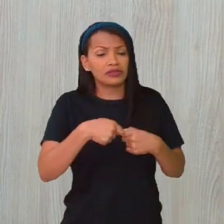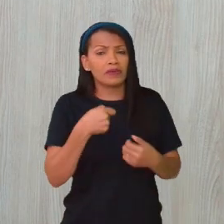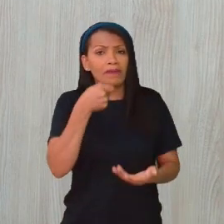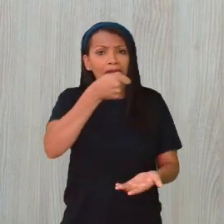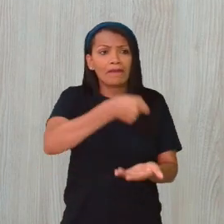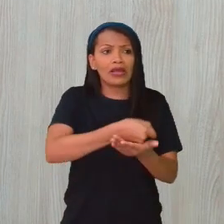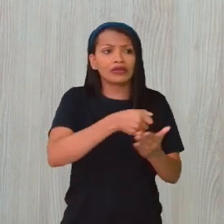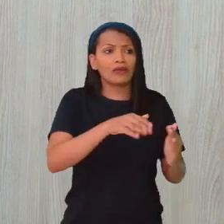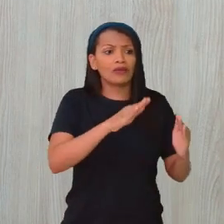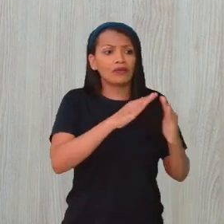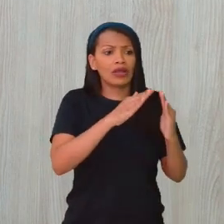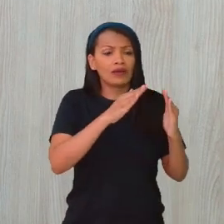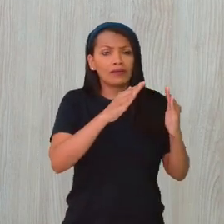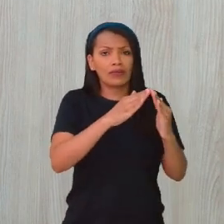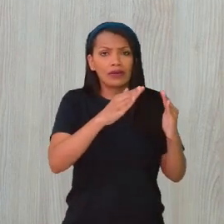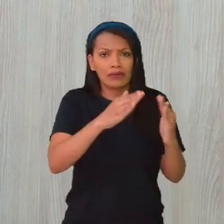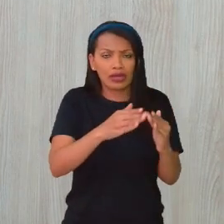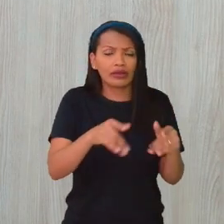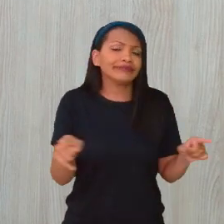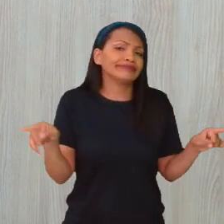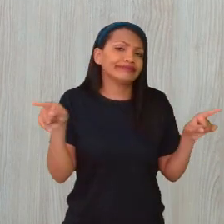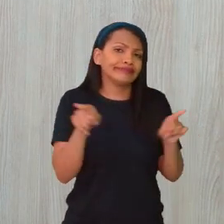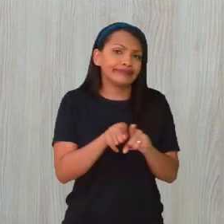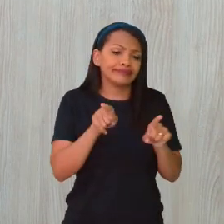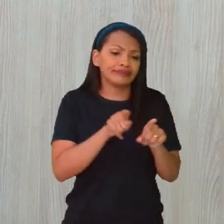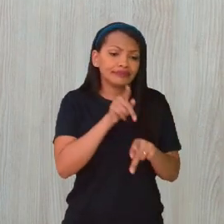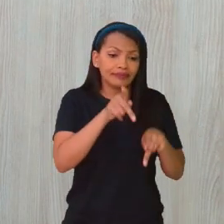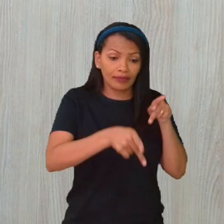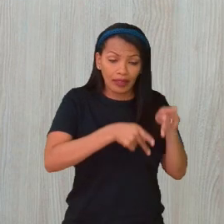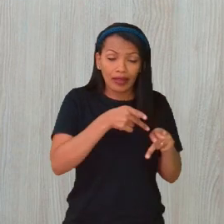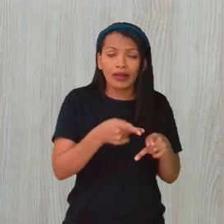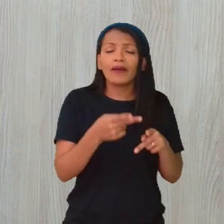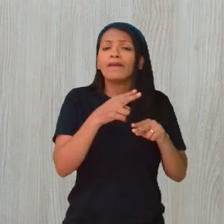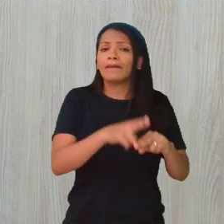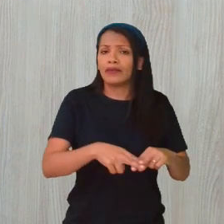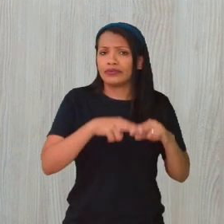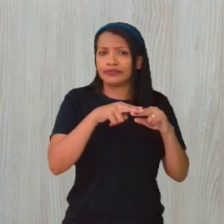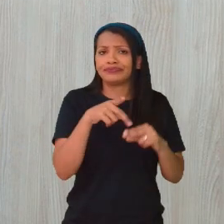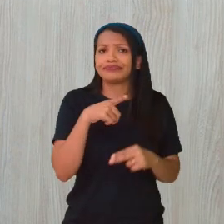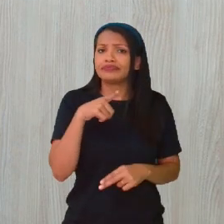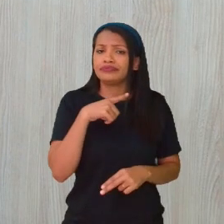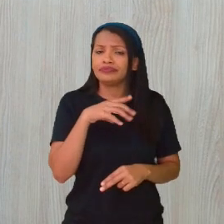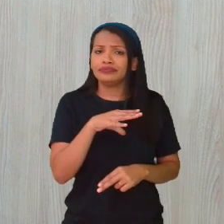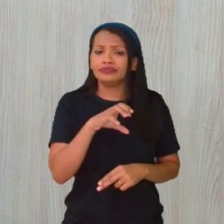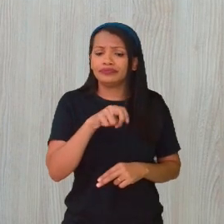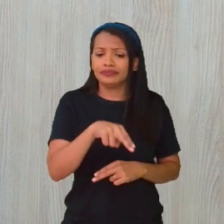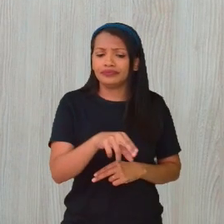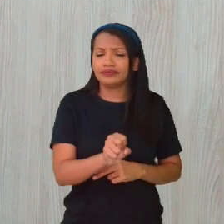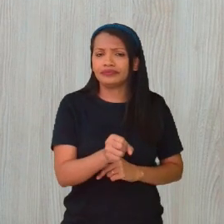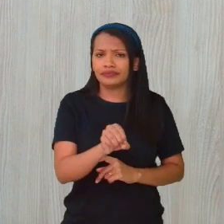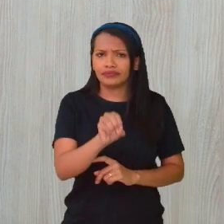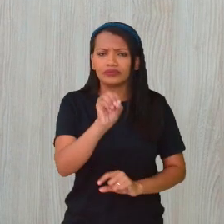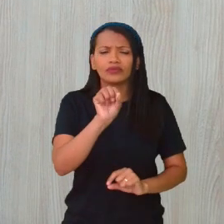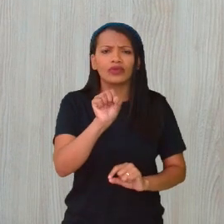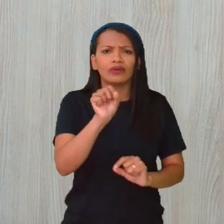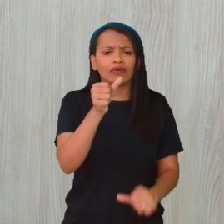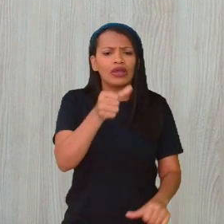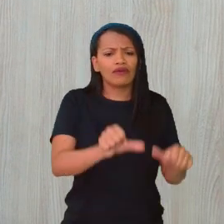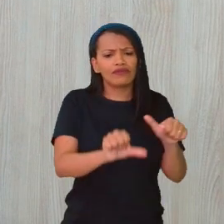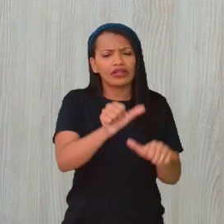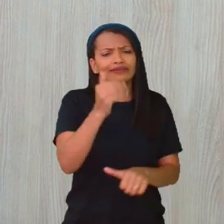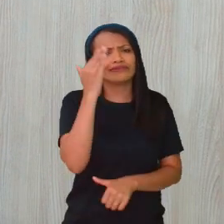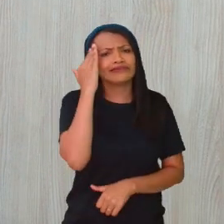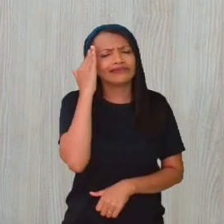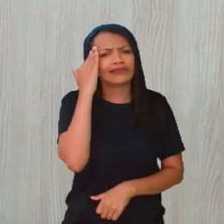mais em moradia naquela região, naquela parcela da população. Por isso que existe essa questão do censo, ele é extremamente importante para a gente